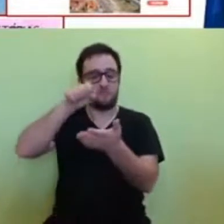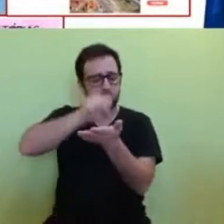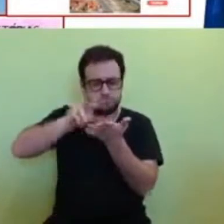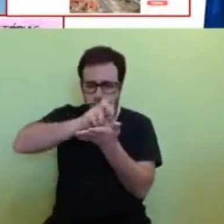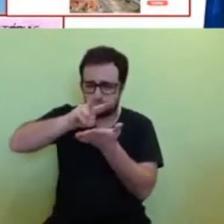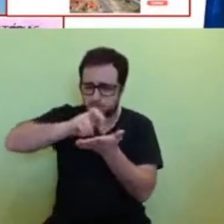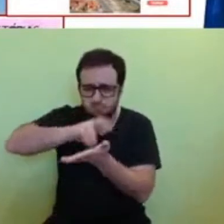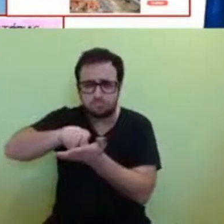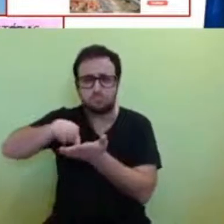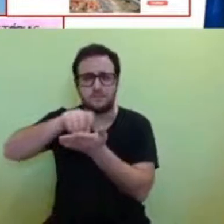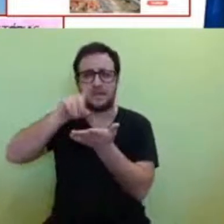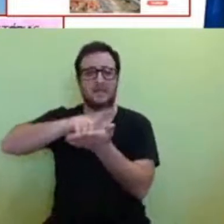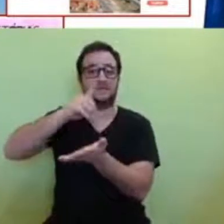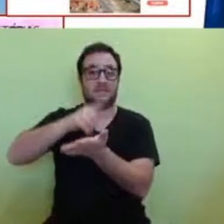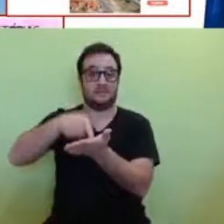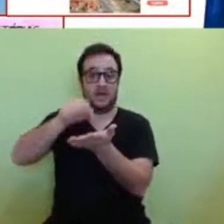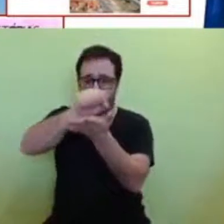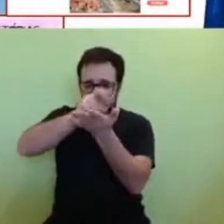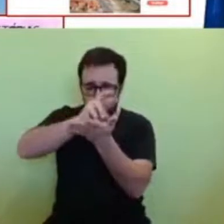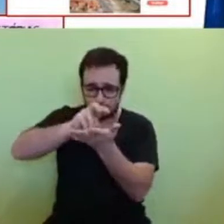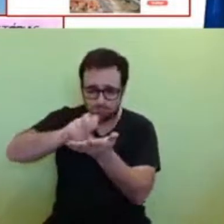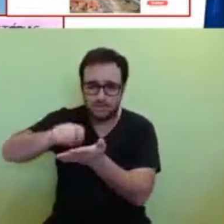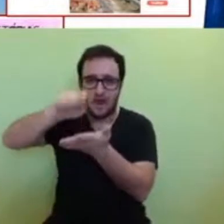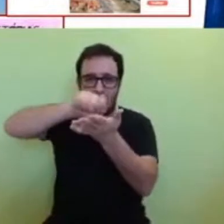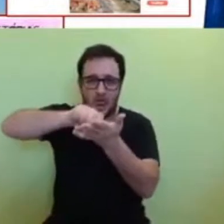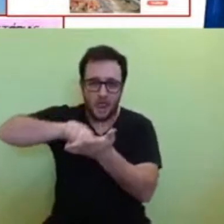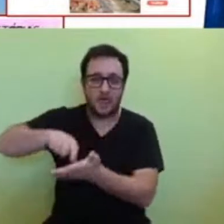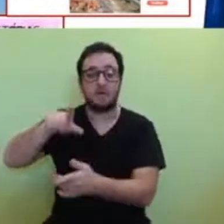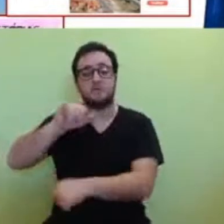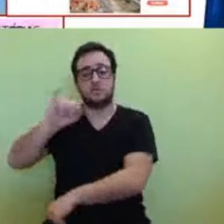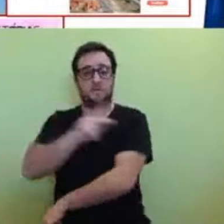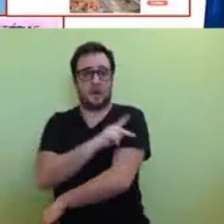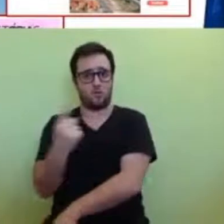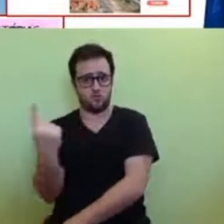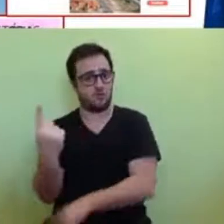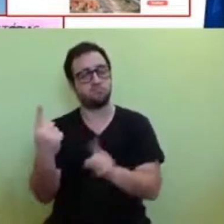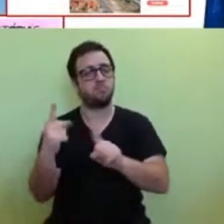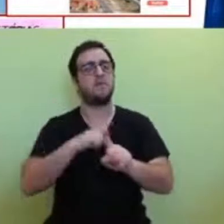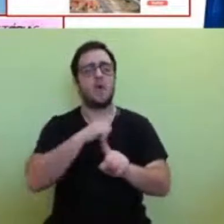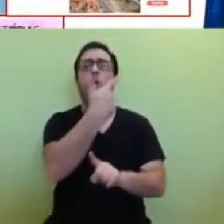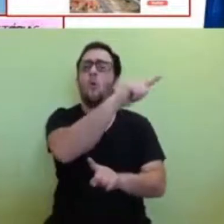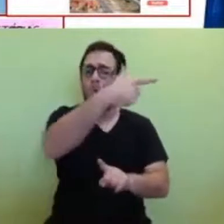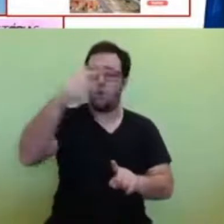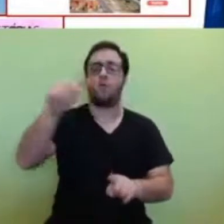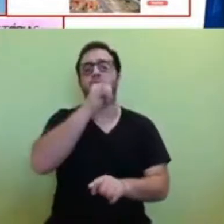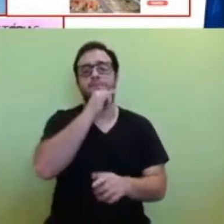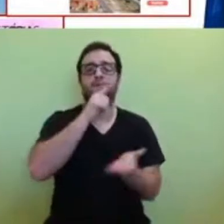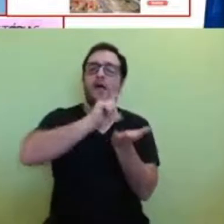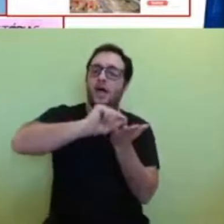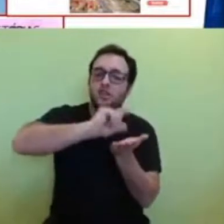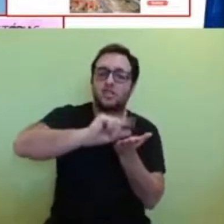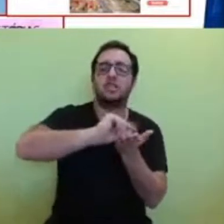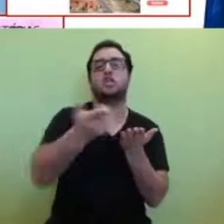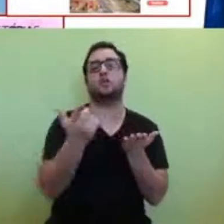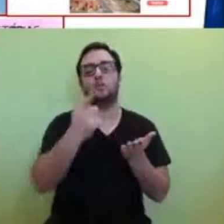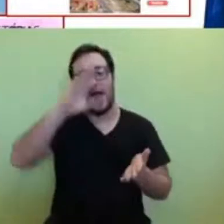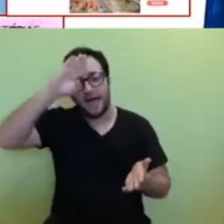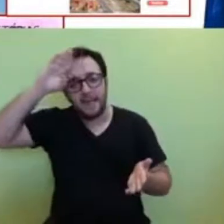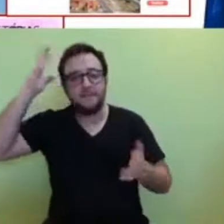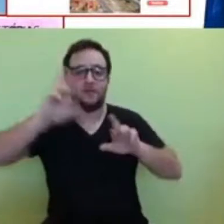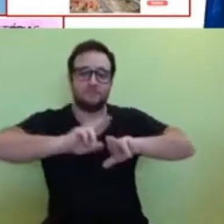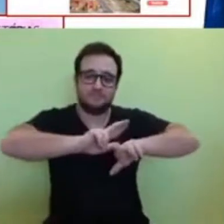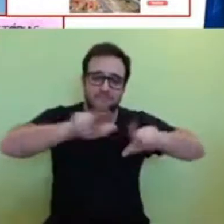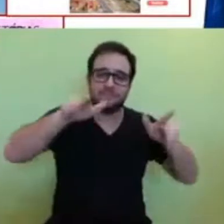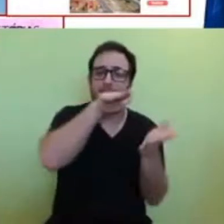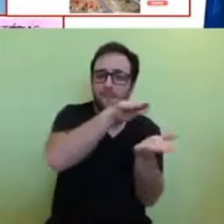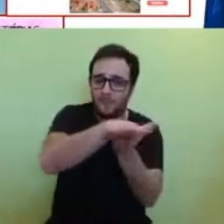acadêmicos também são produzidos em escrita de sinais, como artigos científicos. Né? Logo depois, a gente tem, bem ali do lado, onde